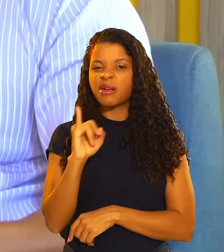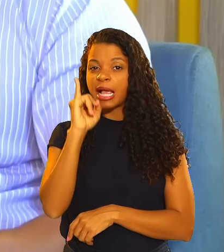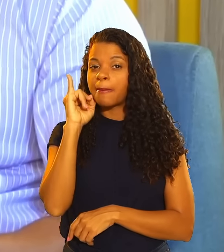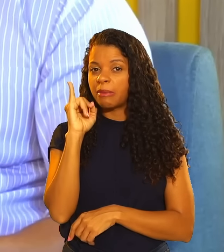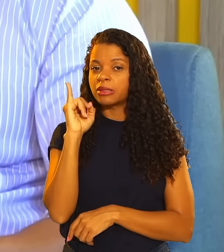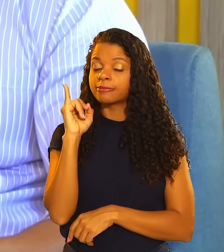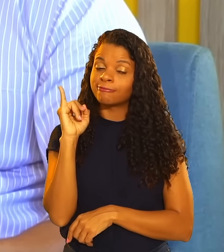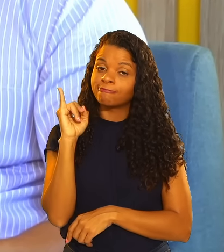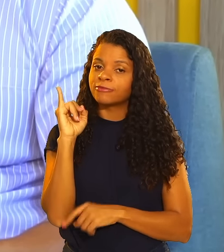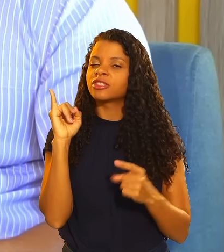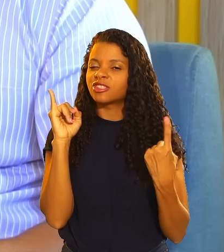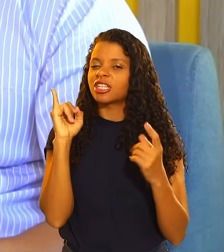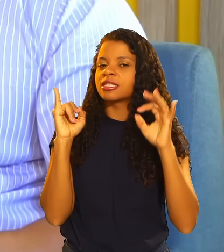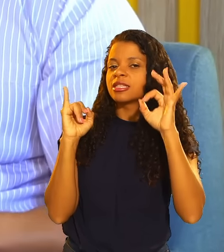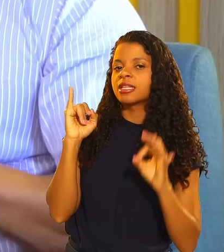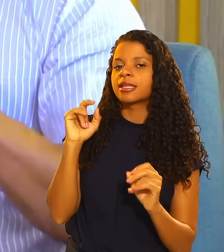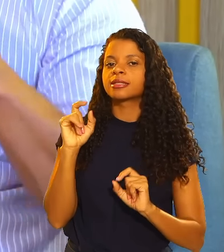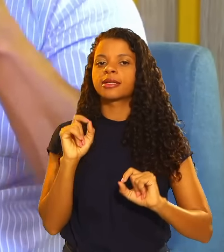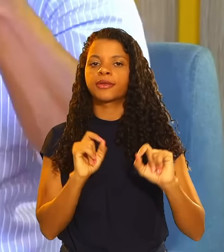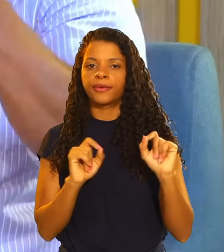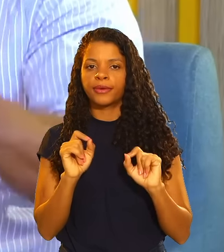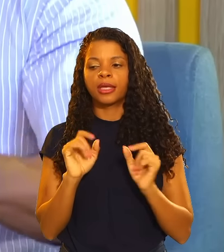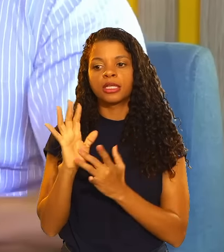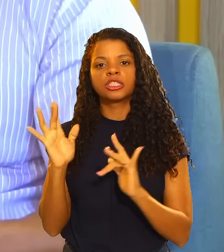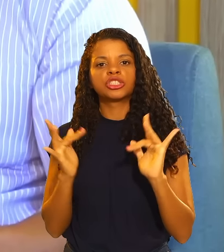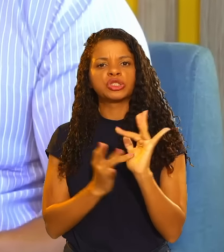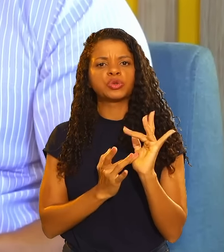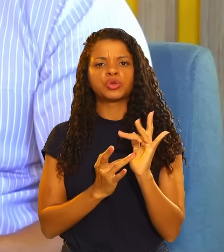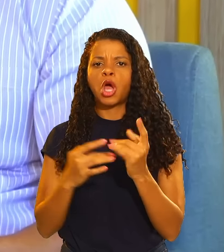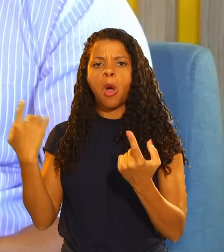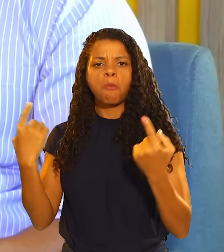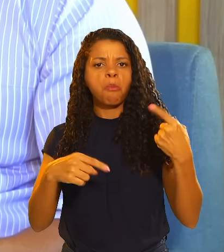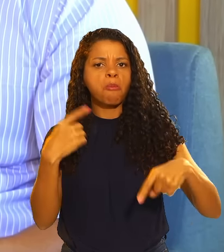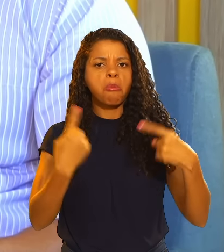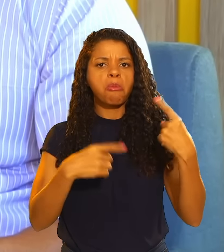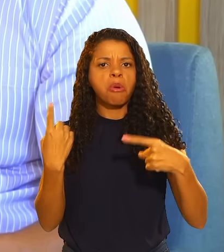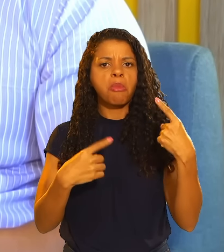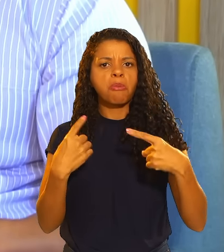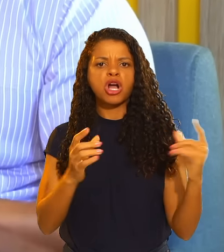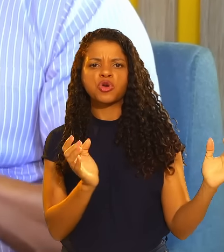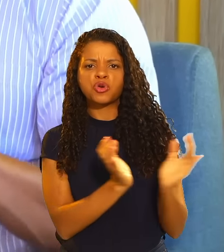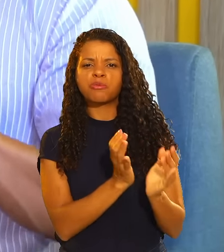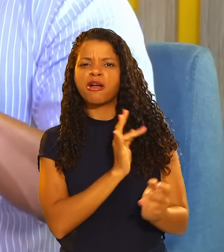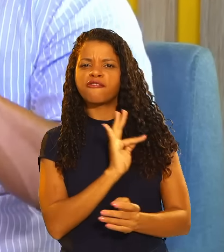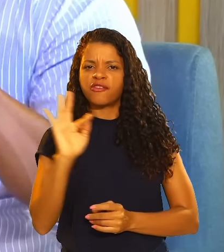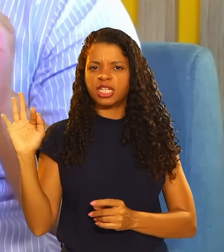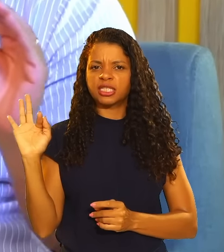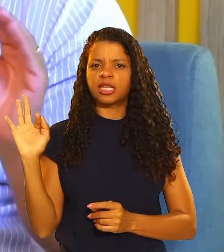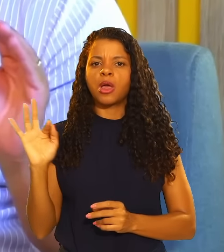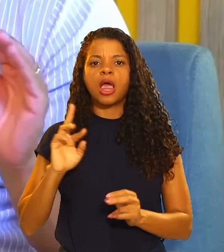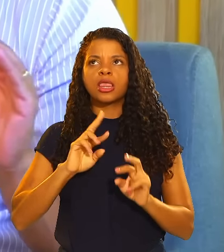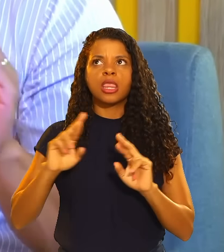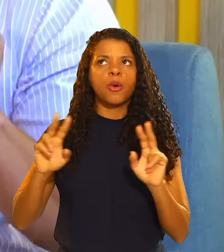total certeza de que Cristo, nesse momento, quando ele estava discutindo com os fariseus, ele estava discutindo não